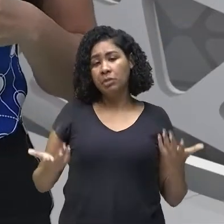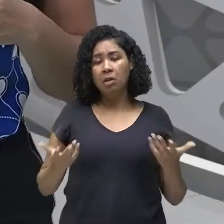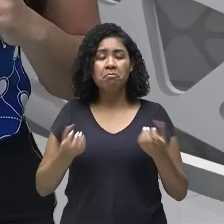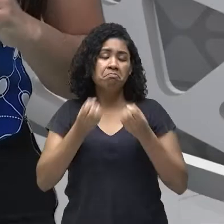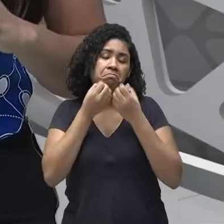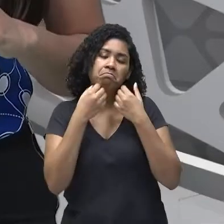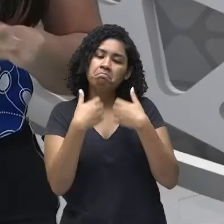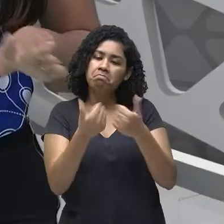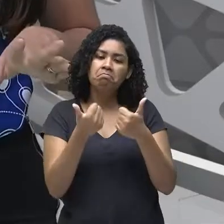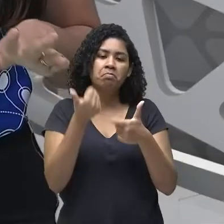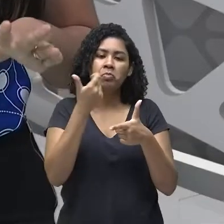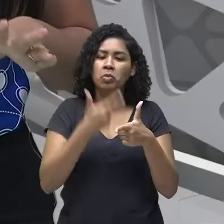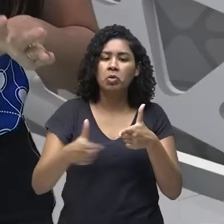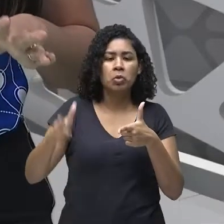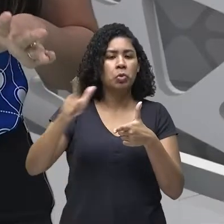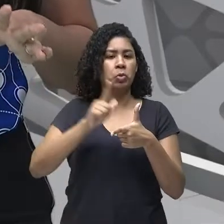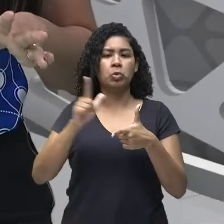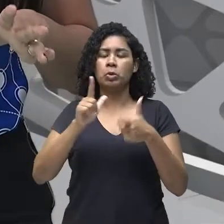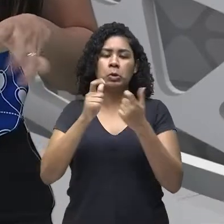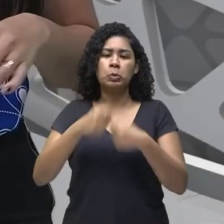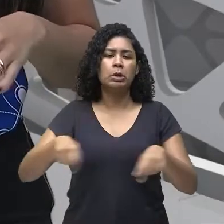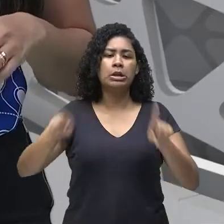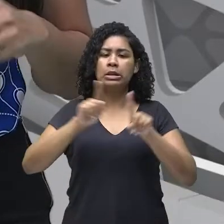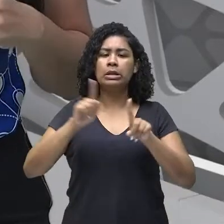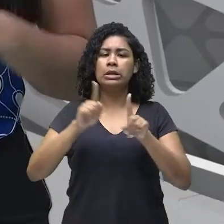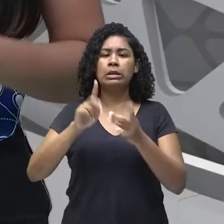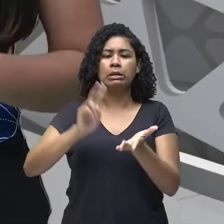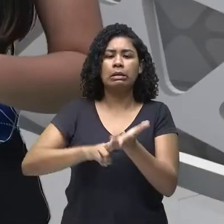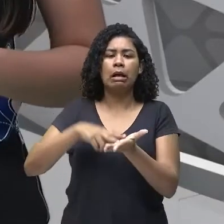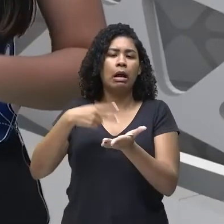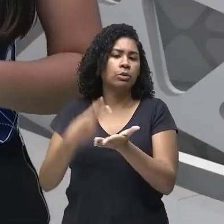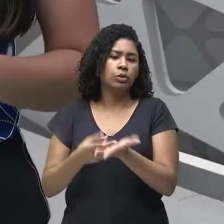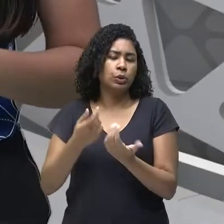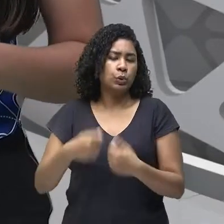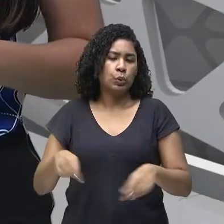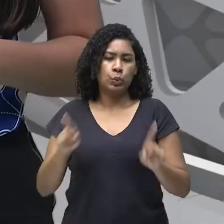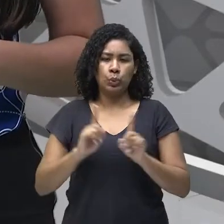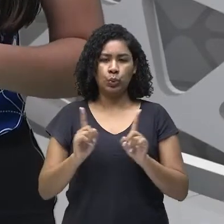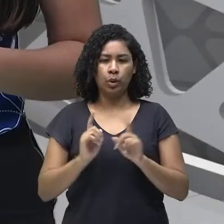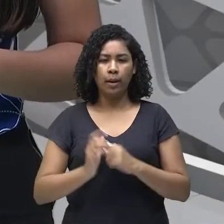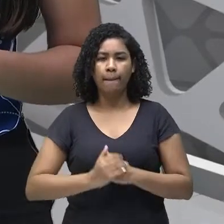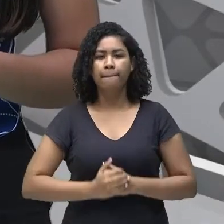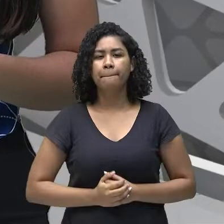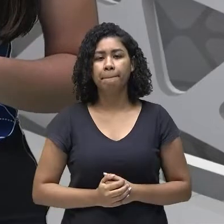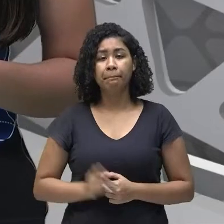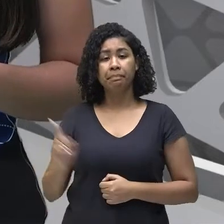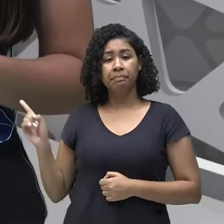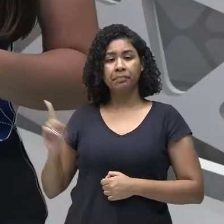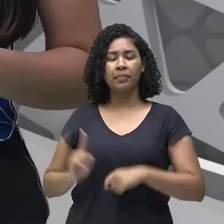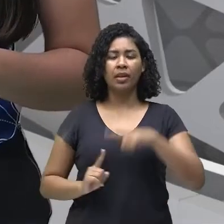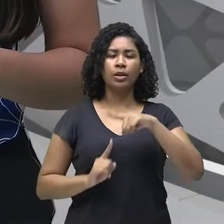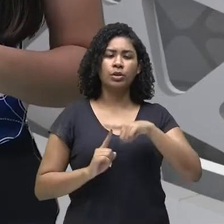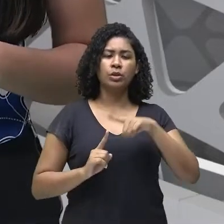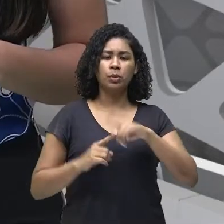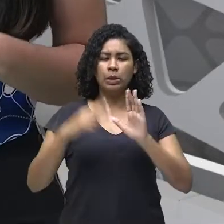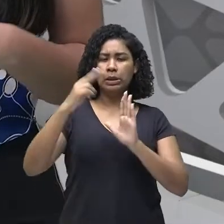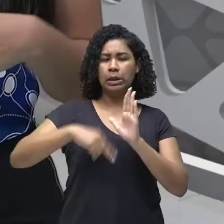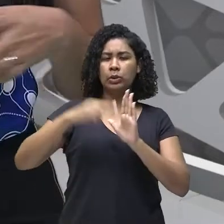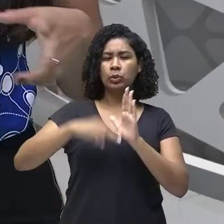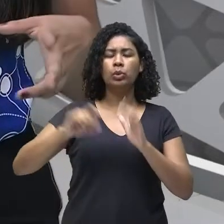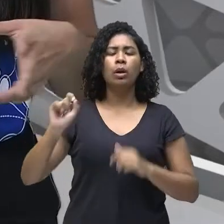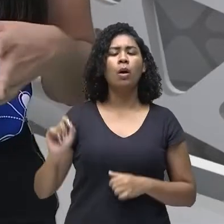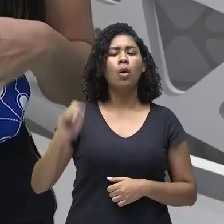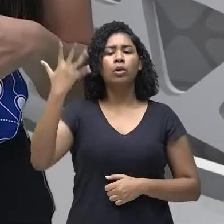Aí você não precisa parar para procurar. Então vamos ler aqui mais uma vez. Esse tipo de leitura acontece quando lemos